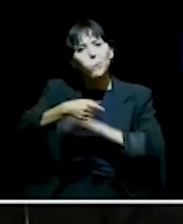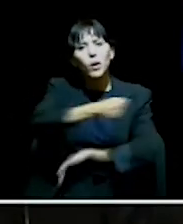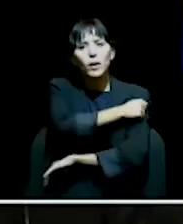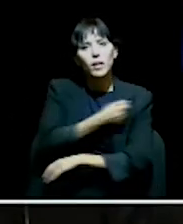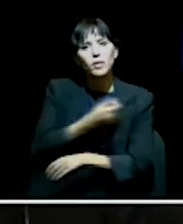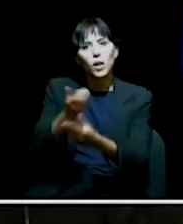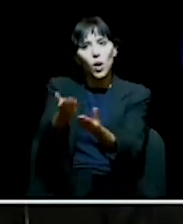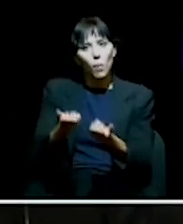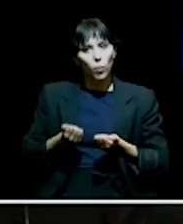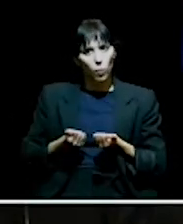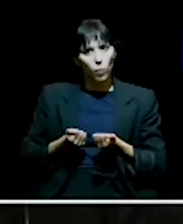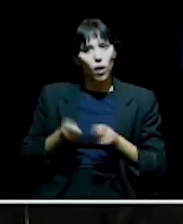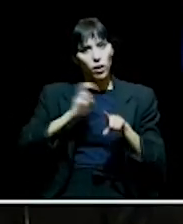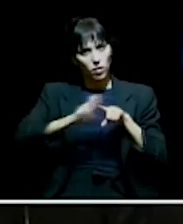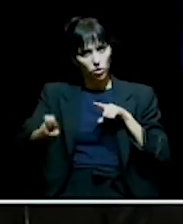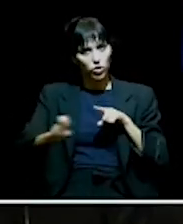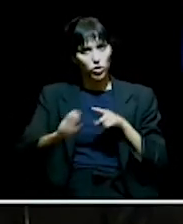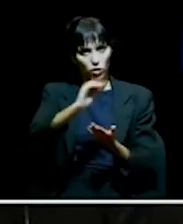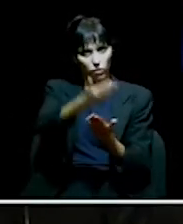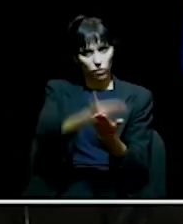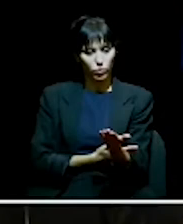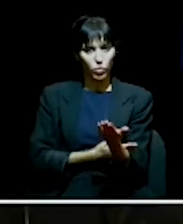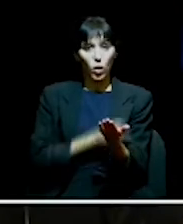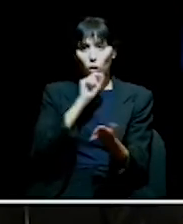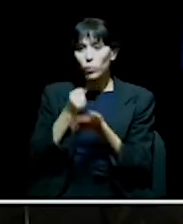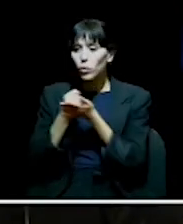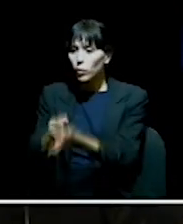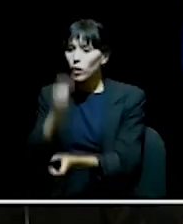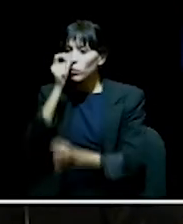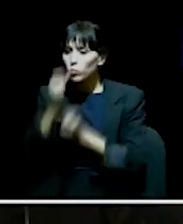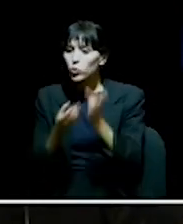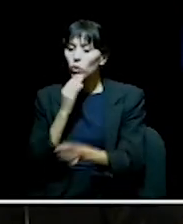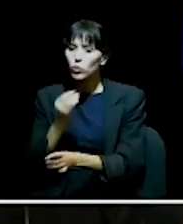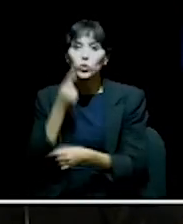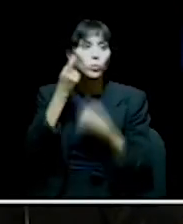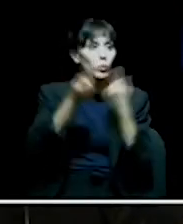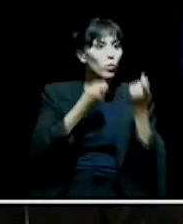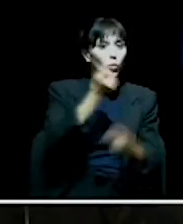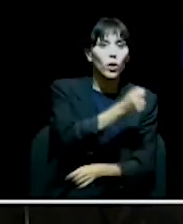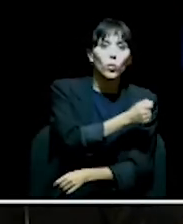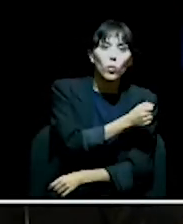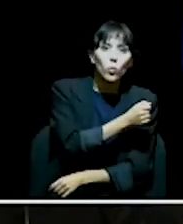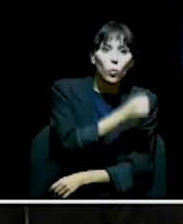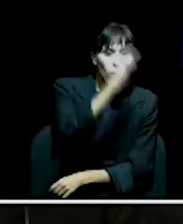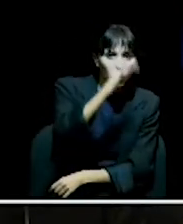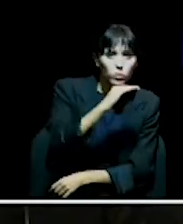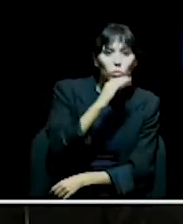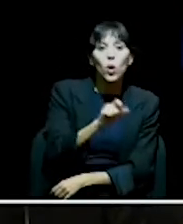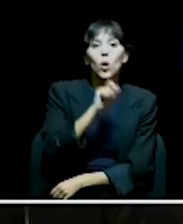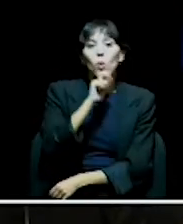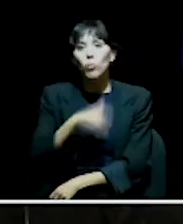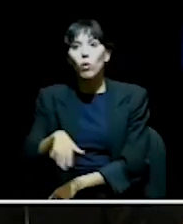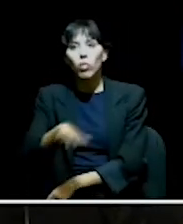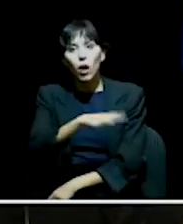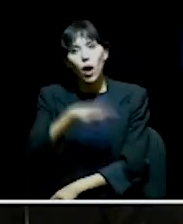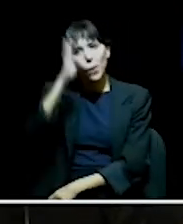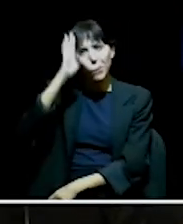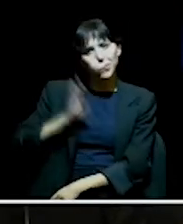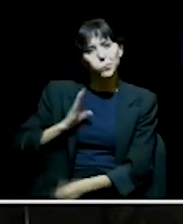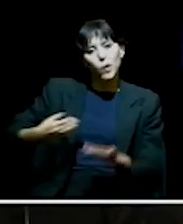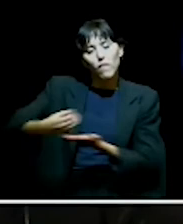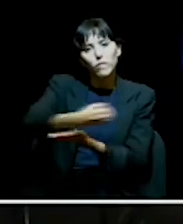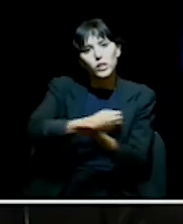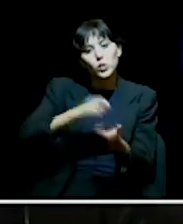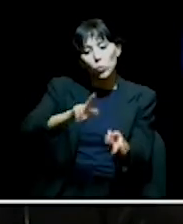poupando na fatura energética. Podíamos apoiar estudantes que estão desesperados à procura de quarto. Podemos transformar quartéis e espaços desocupados em